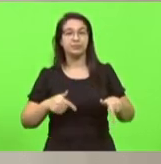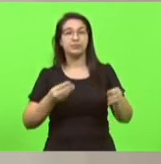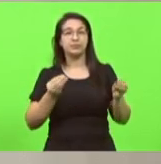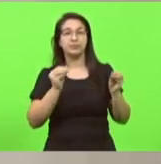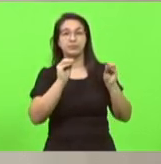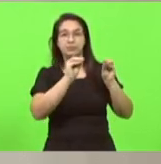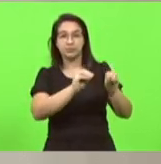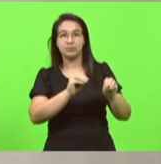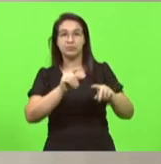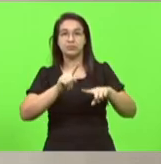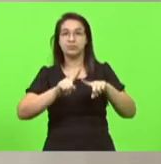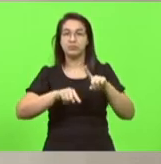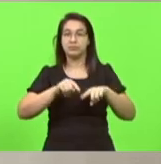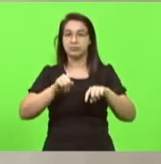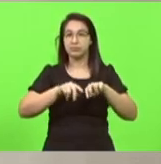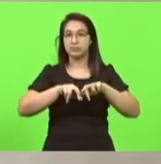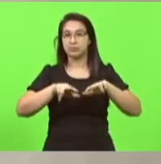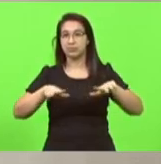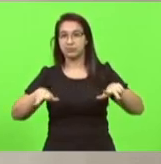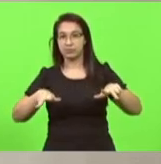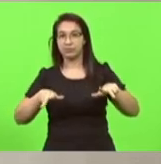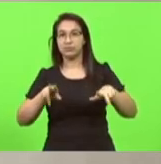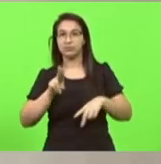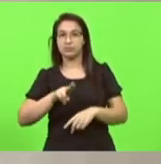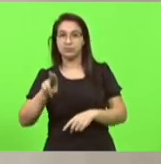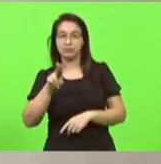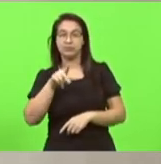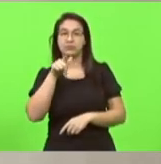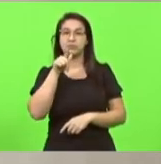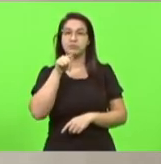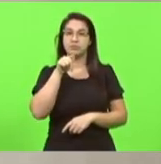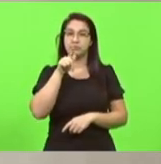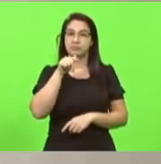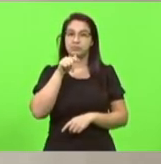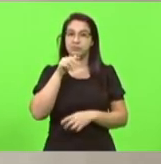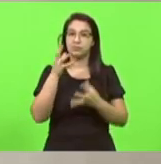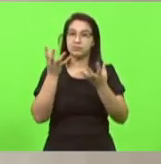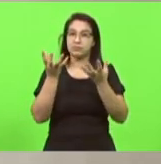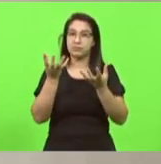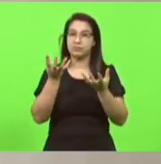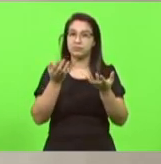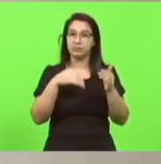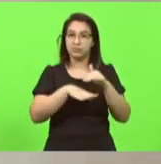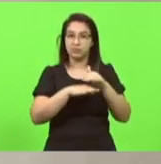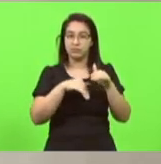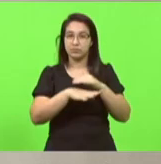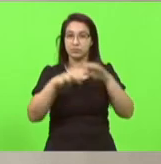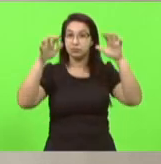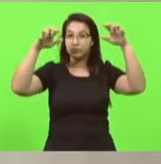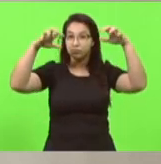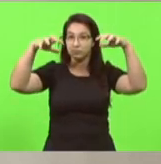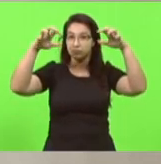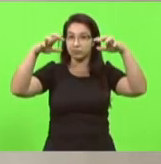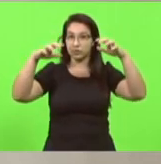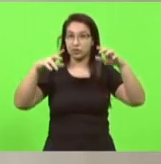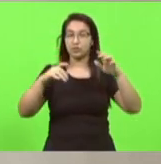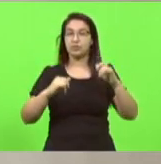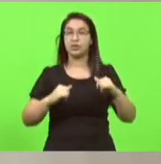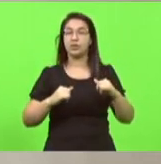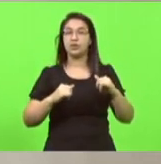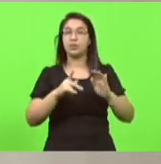captação e armazenamento de utilização de águas da chuva nos projetos arquitetônicos das